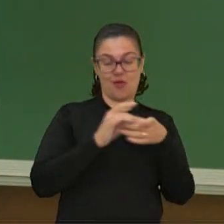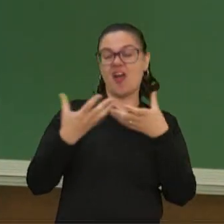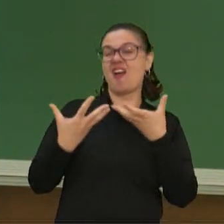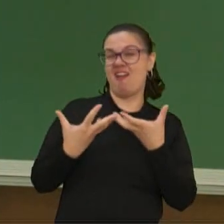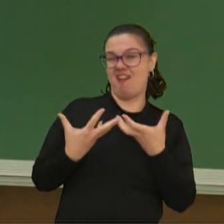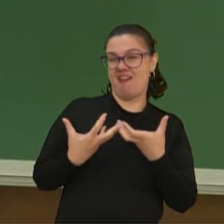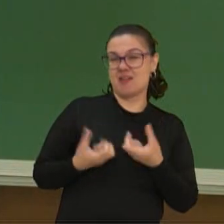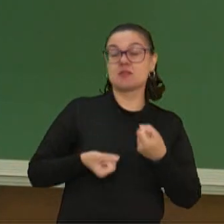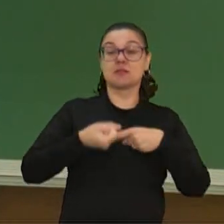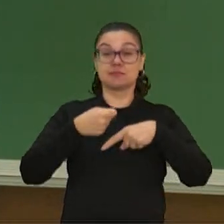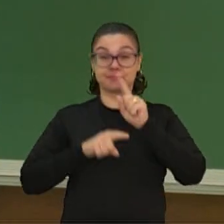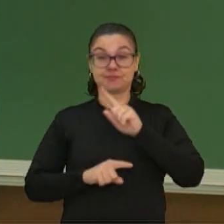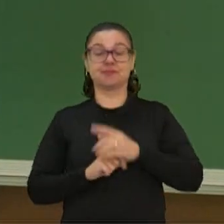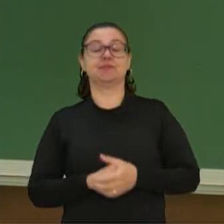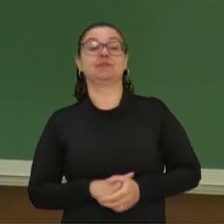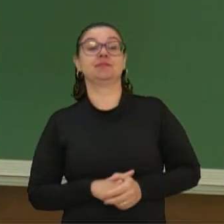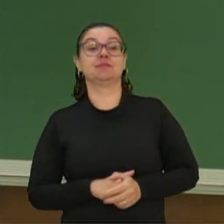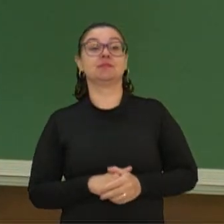tradição revolucionária.